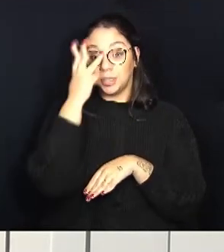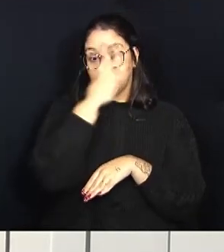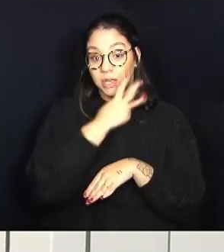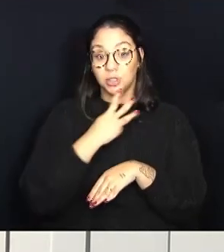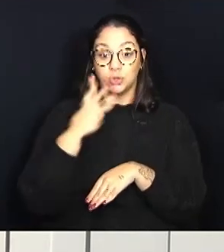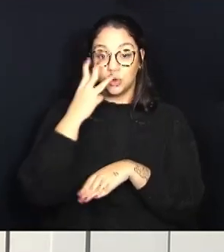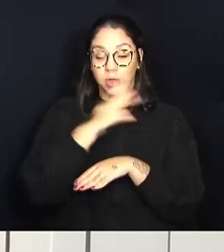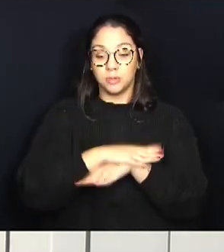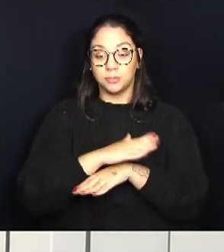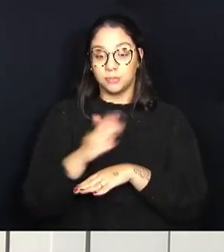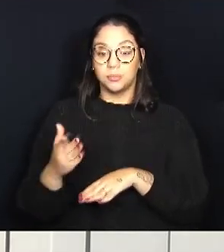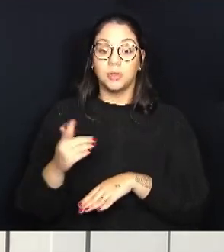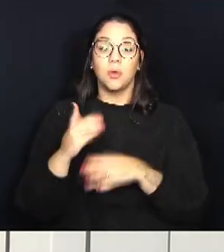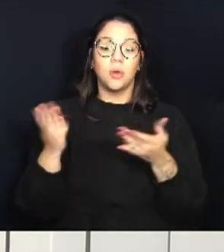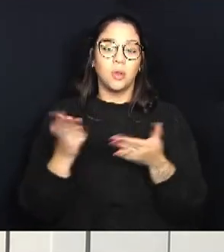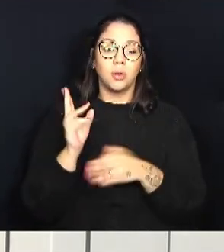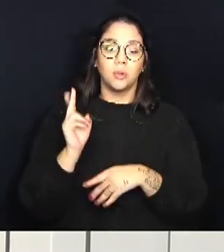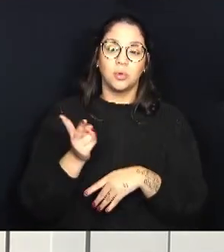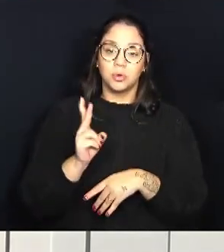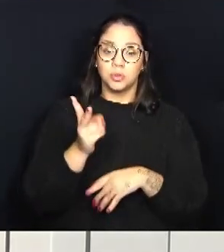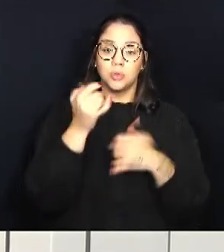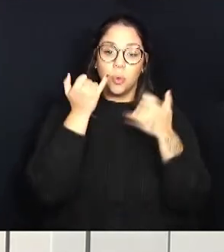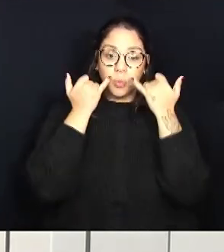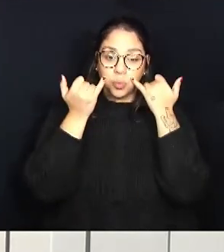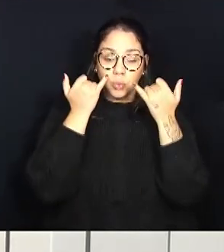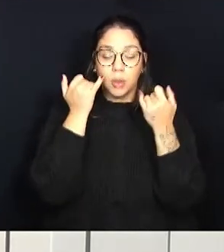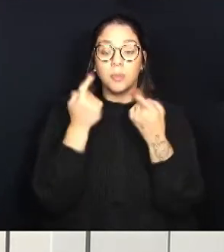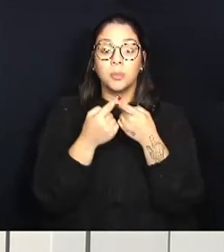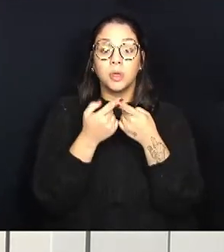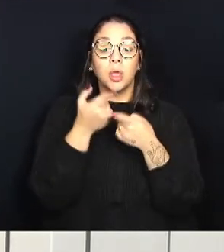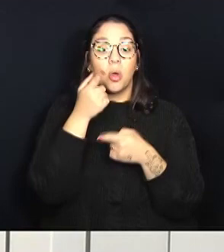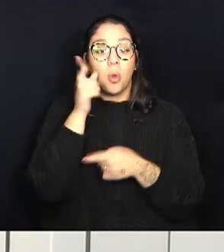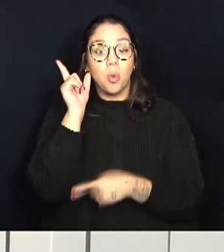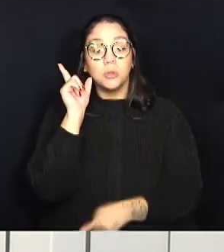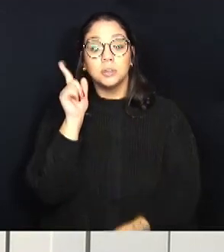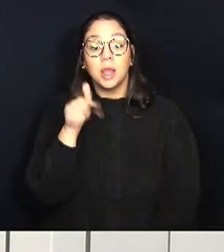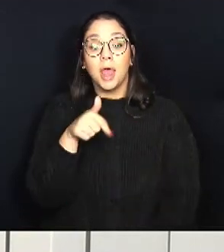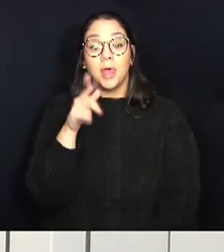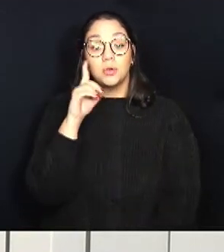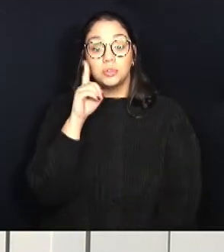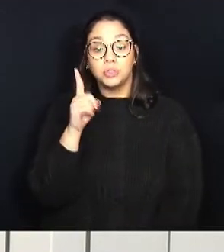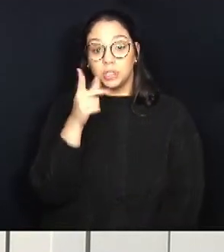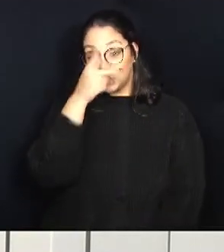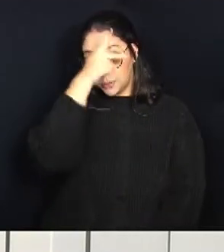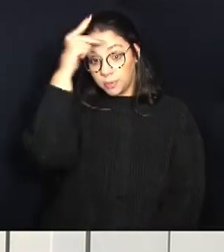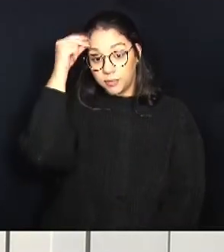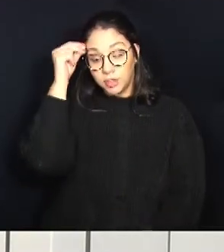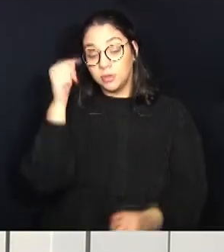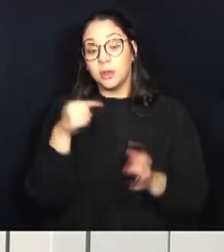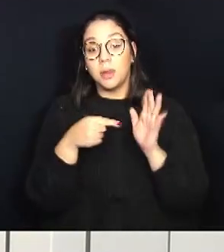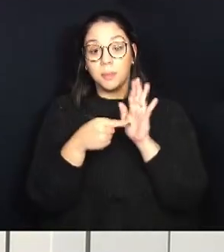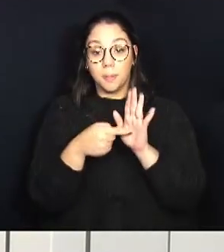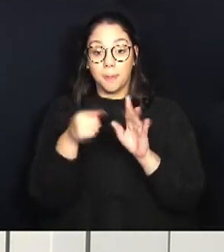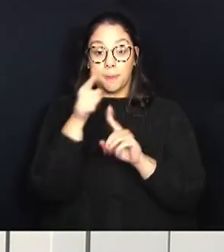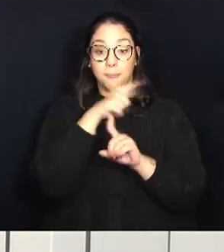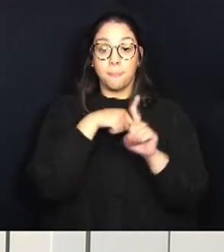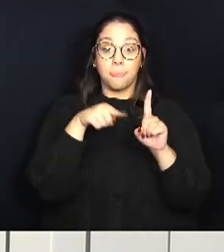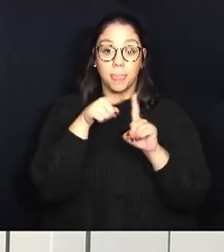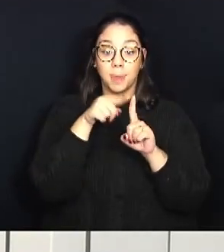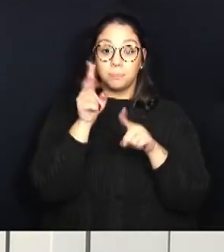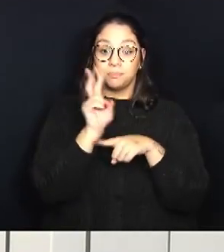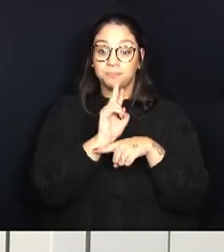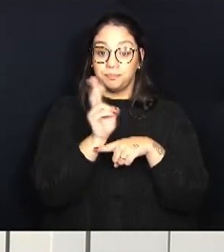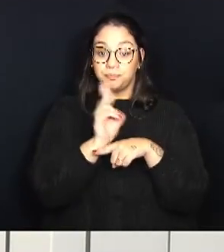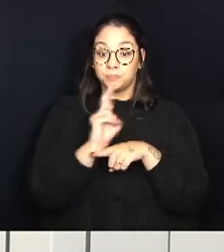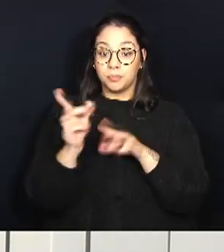segue aqui com as notícias do Legislativo, porque ontem foi dia da Prefeitura apresentar as metas fiscais do